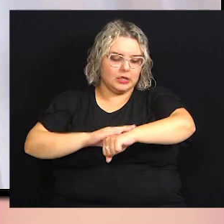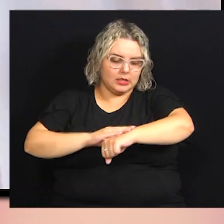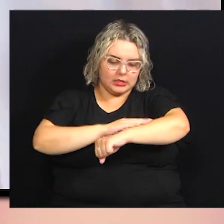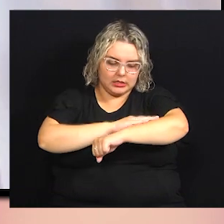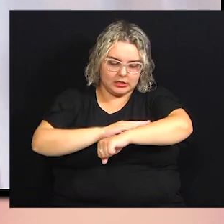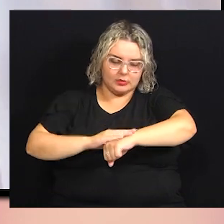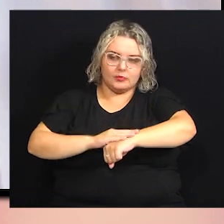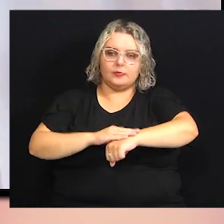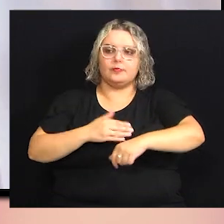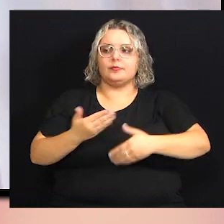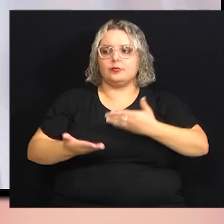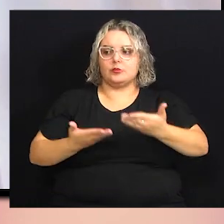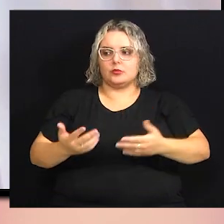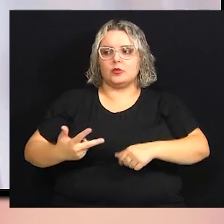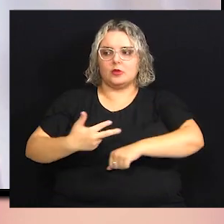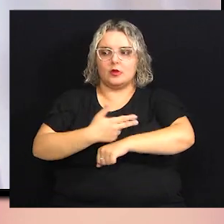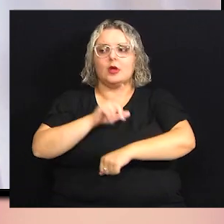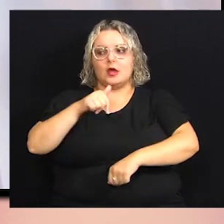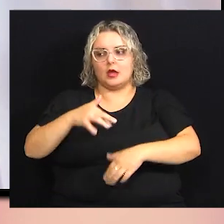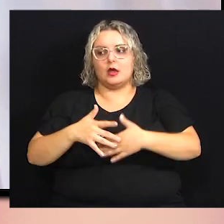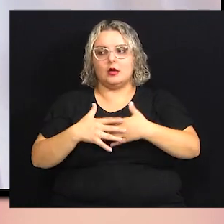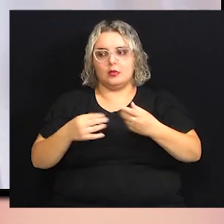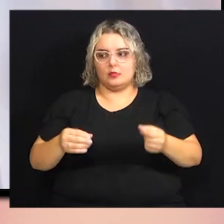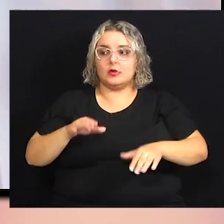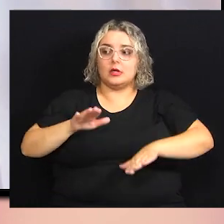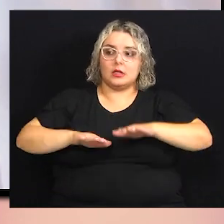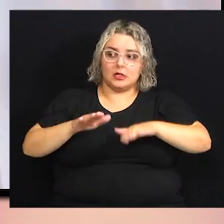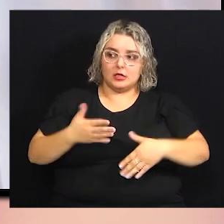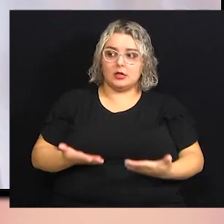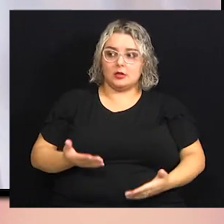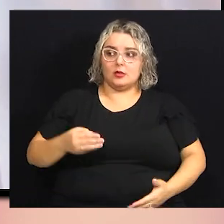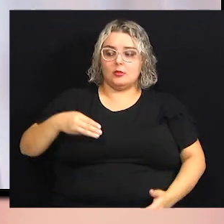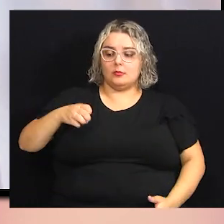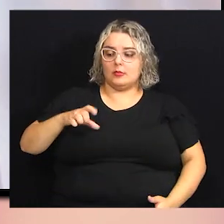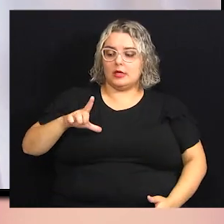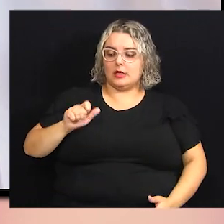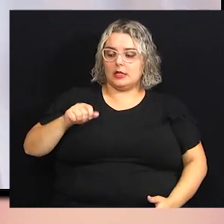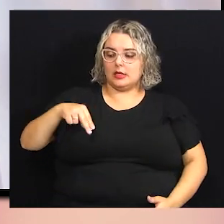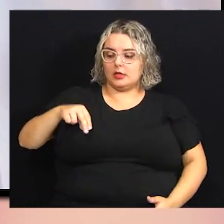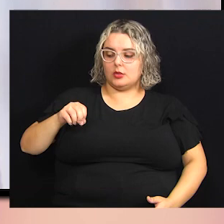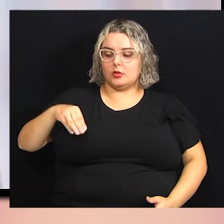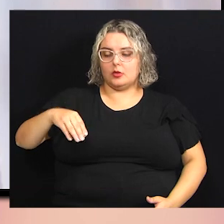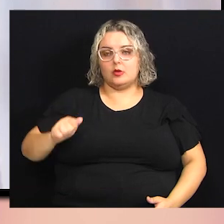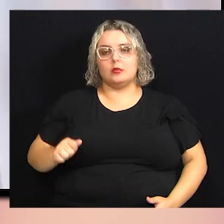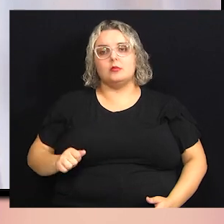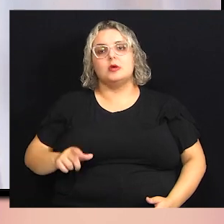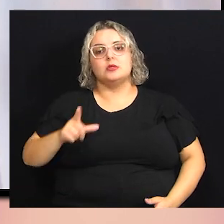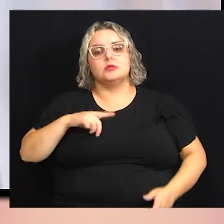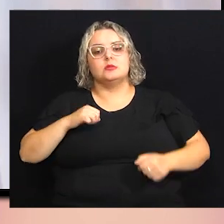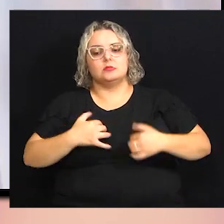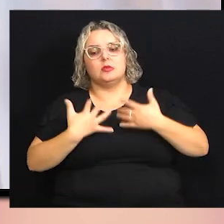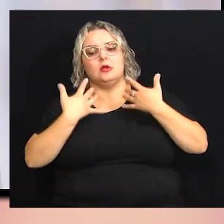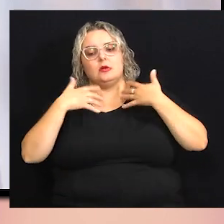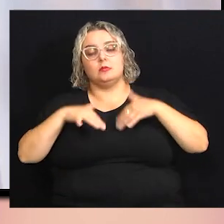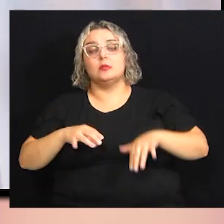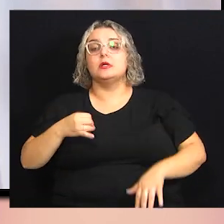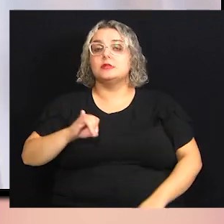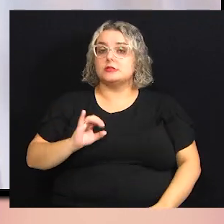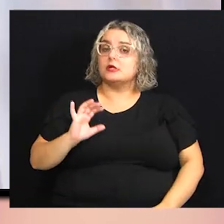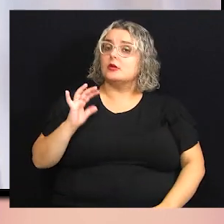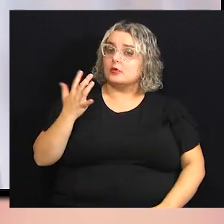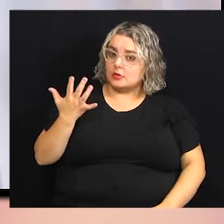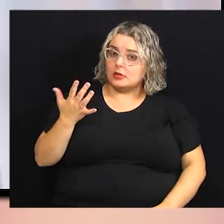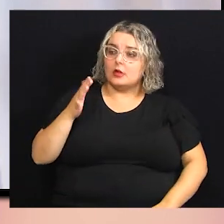pele. Então, o tratamento cirúrgico é o tratamento curativo, mas às vezes, como o melanoma já tem uma chance maior de ter se espalhado, se